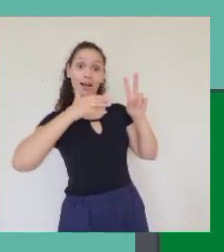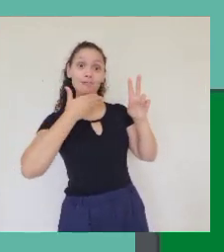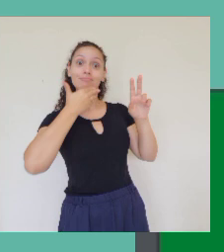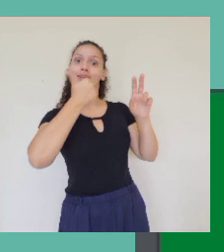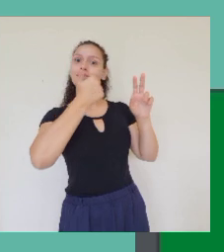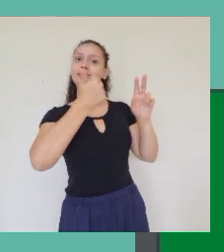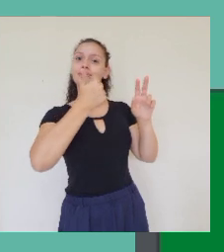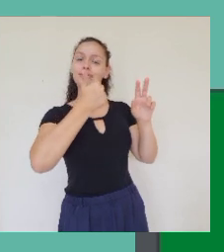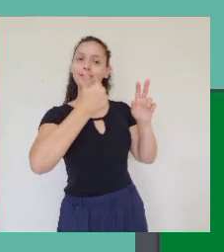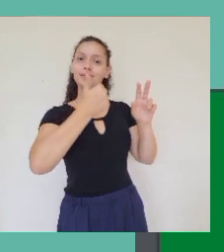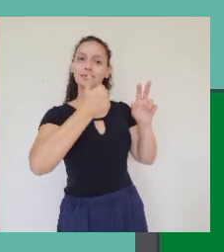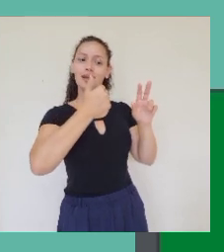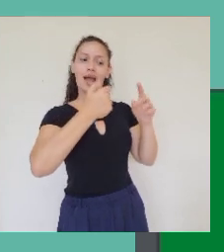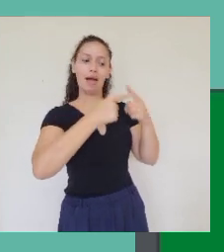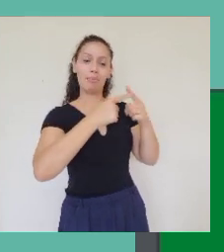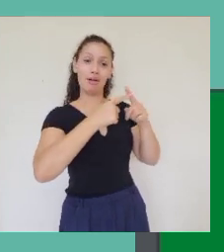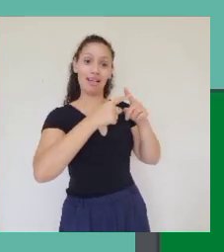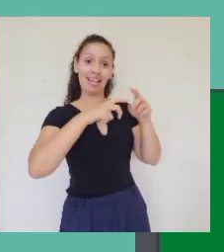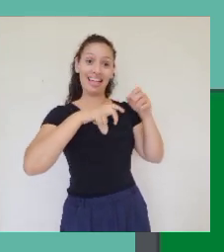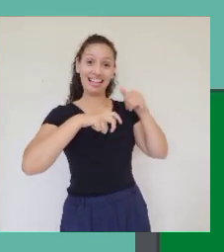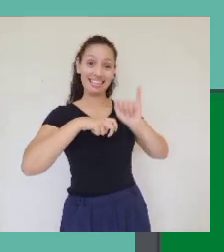panorâmica, certo?